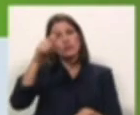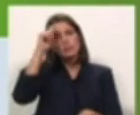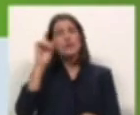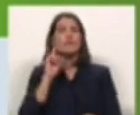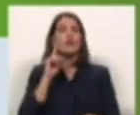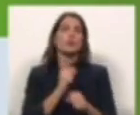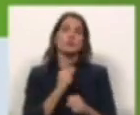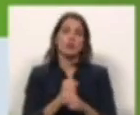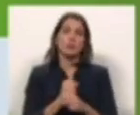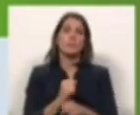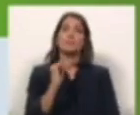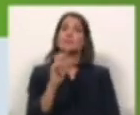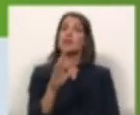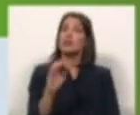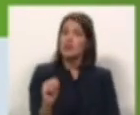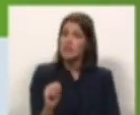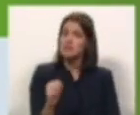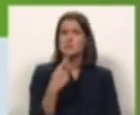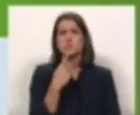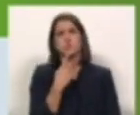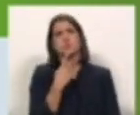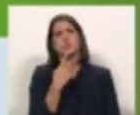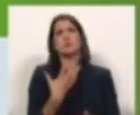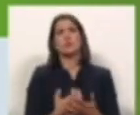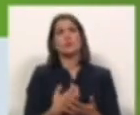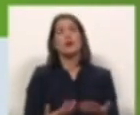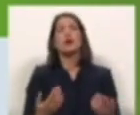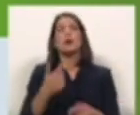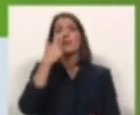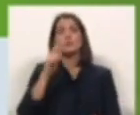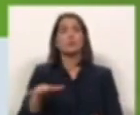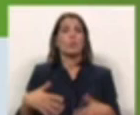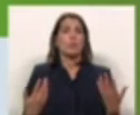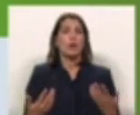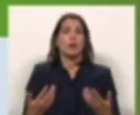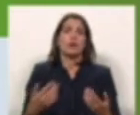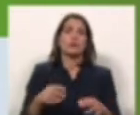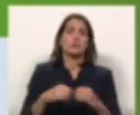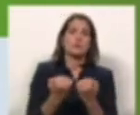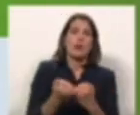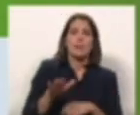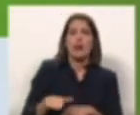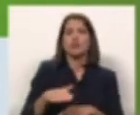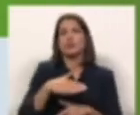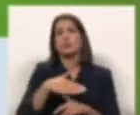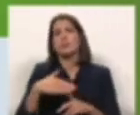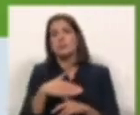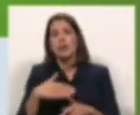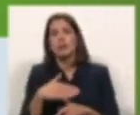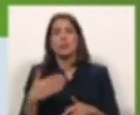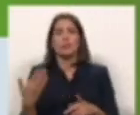trabalho temos um rs muito alto qualquer pessoa que venha de uma classe baixa classe média